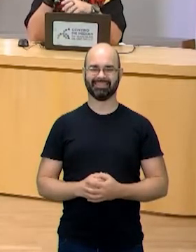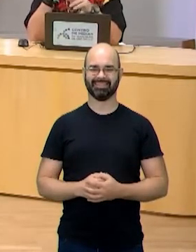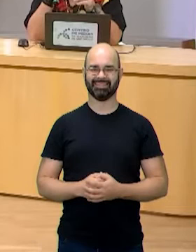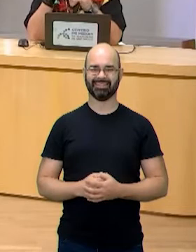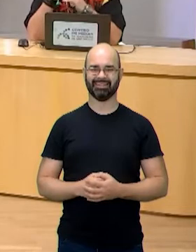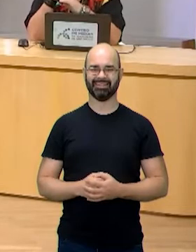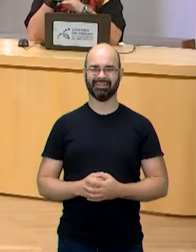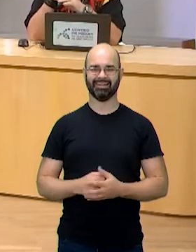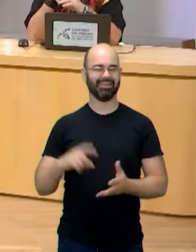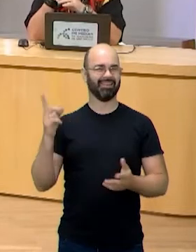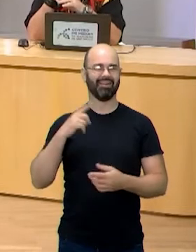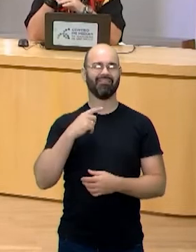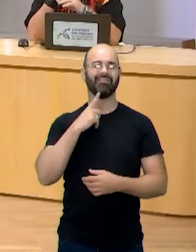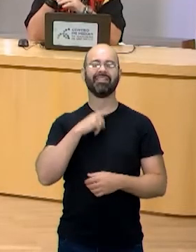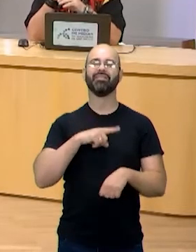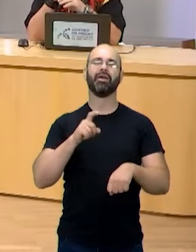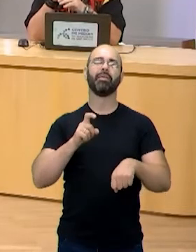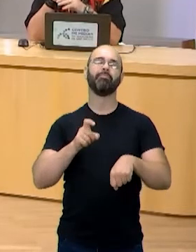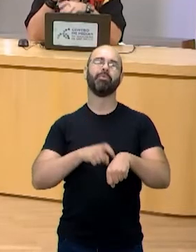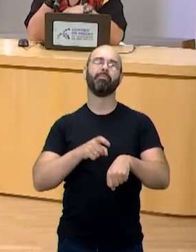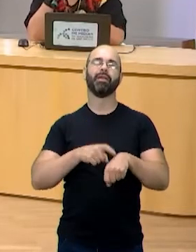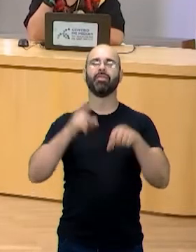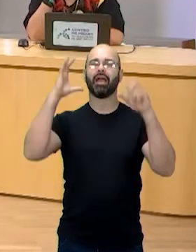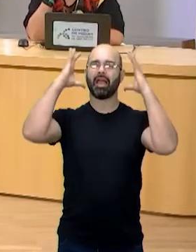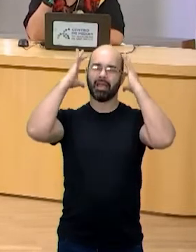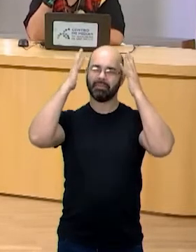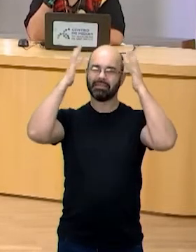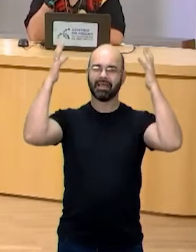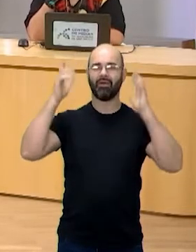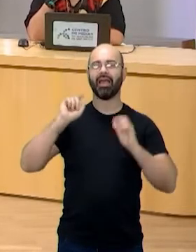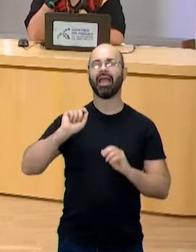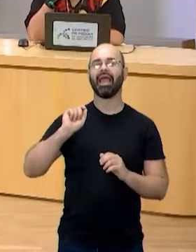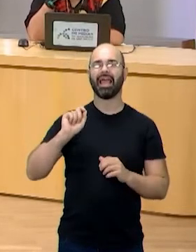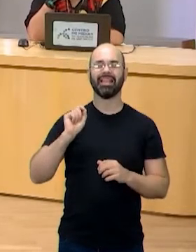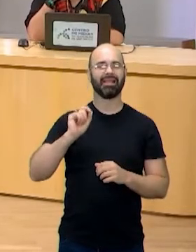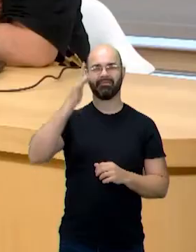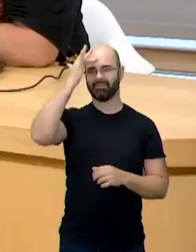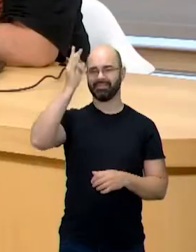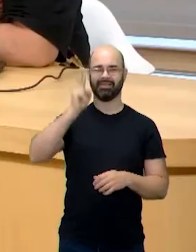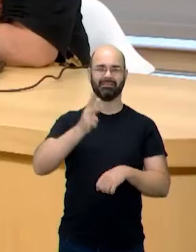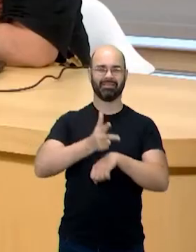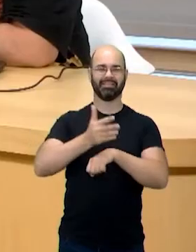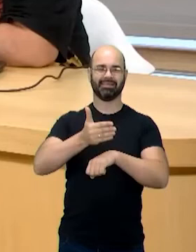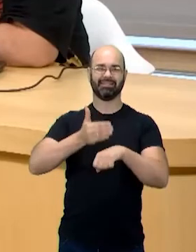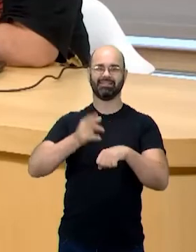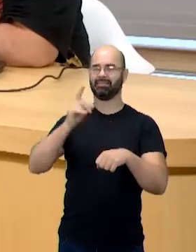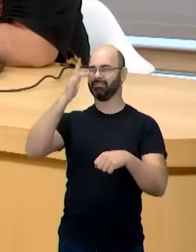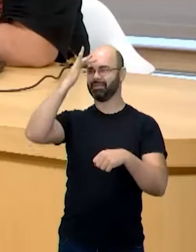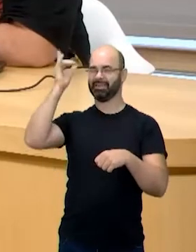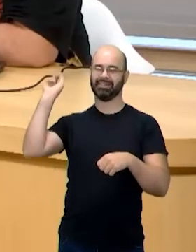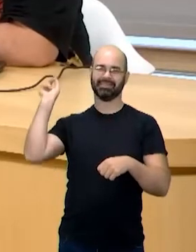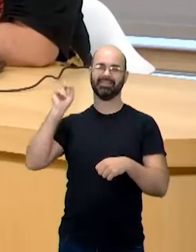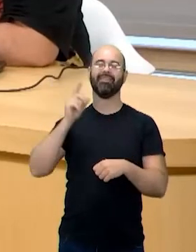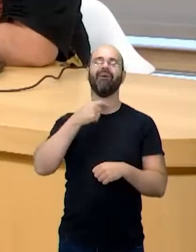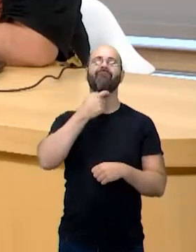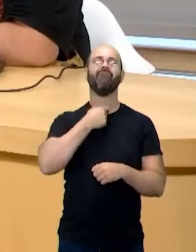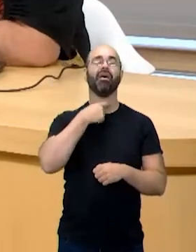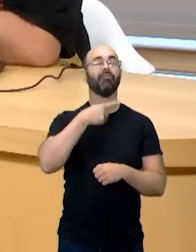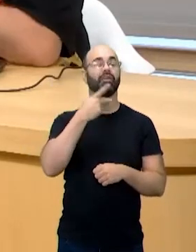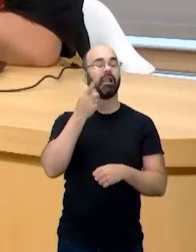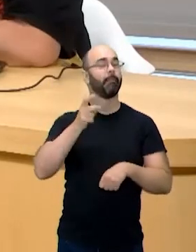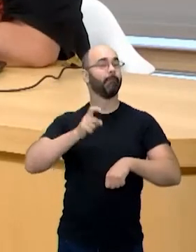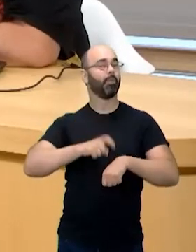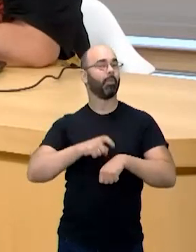Quem é que faz a voz do Momento Cabeção? Quem faz a voz é o Produça. Você conhece o Produça? Eles são todos assim, eles são clonados, né?